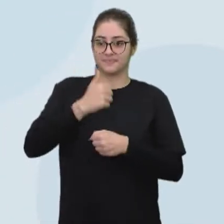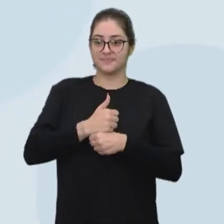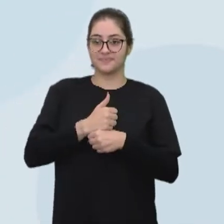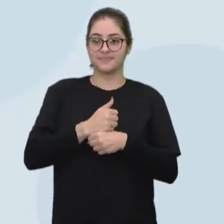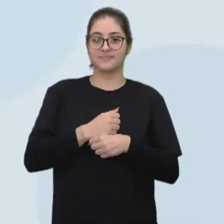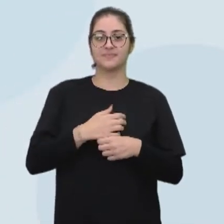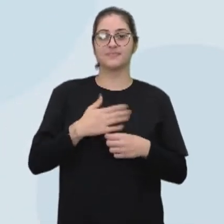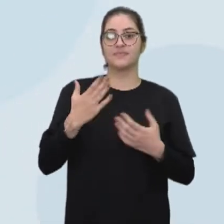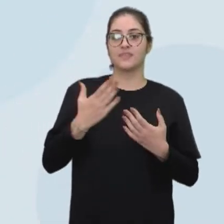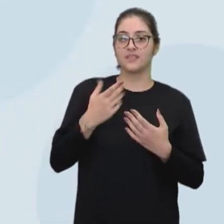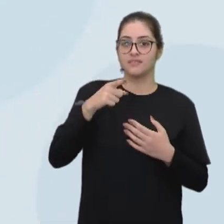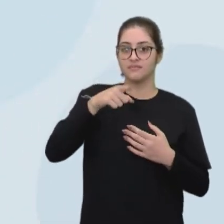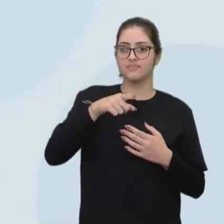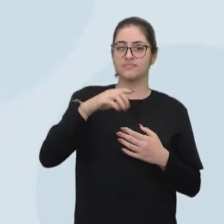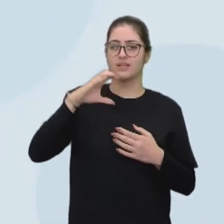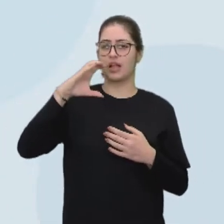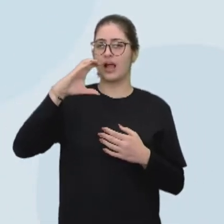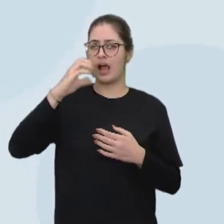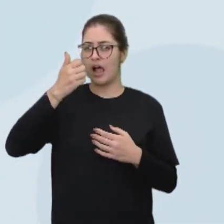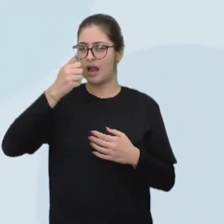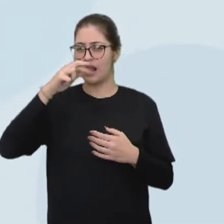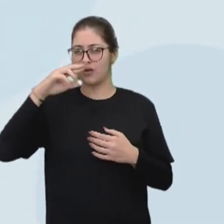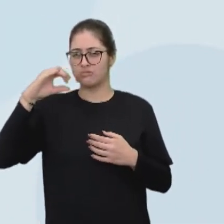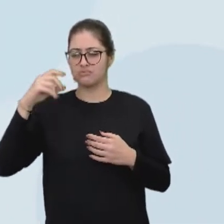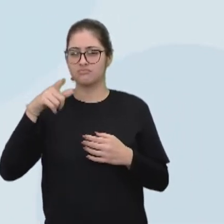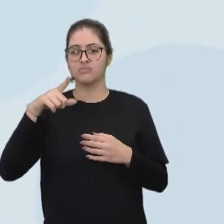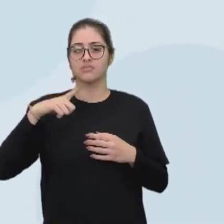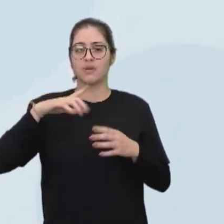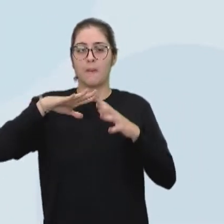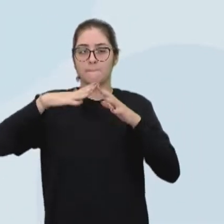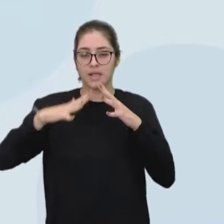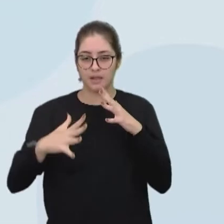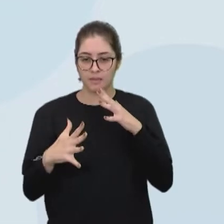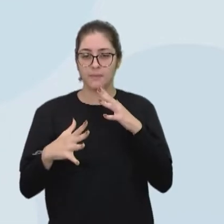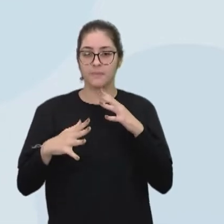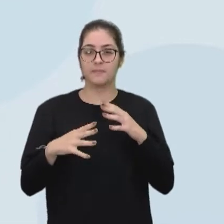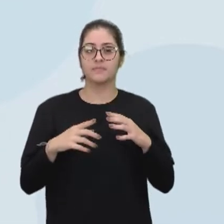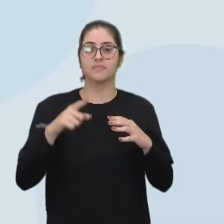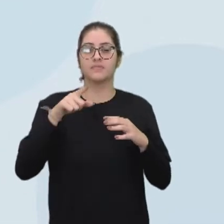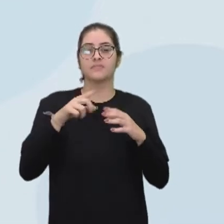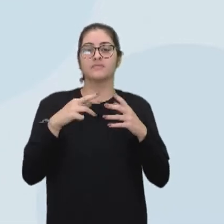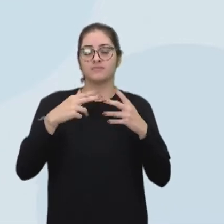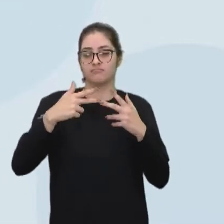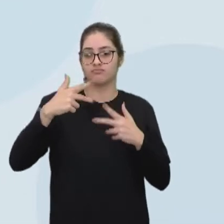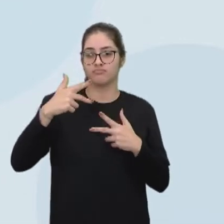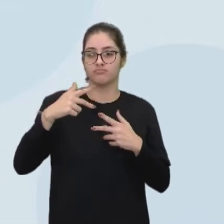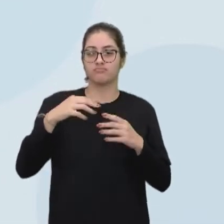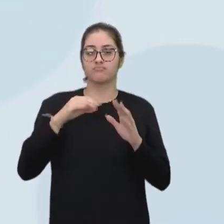em Caraguatatuba, né? Então a gente tem aí processos